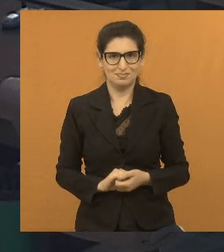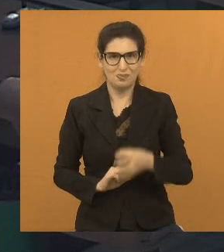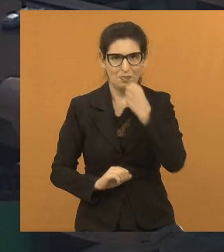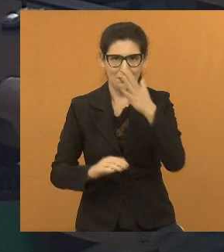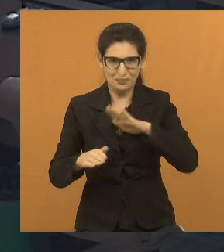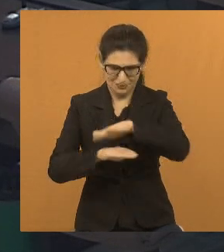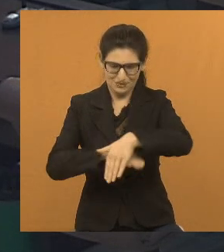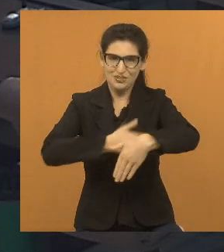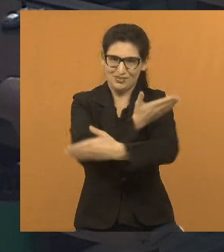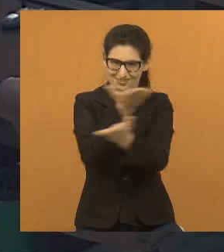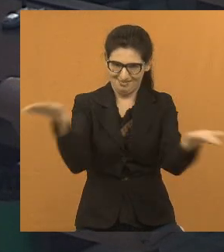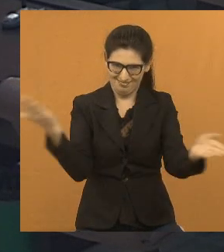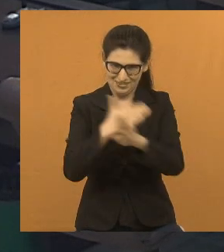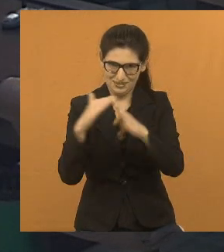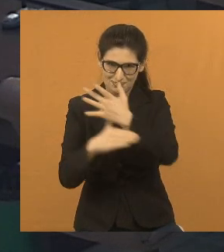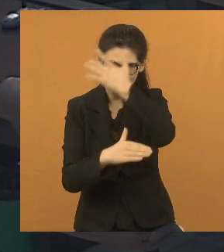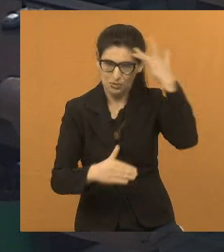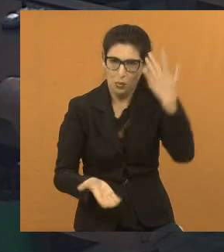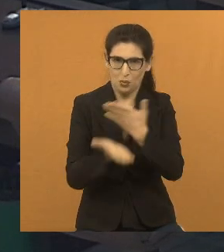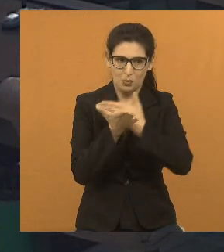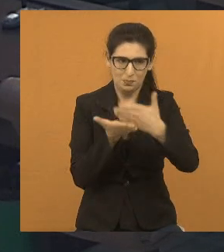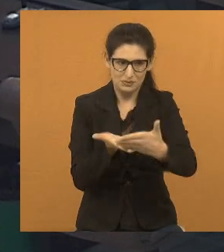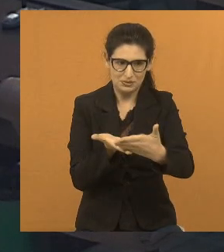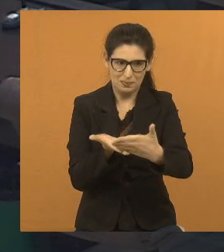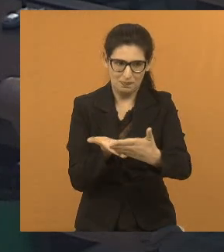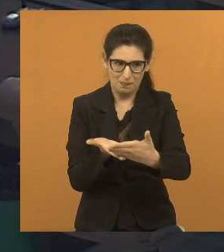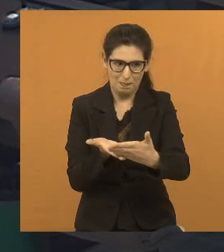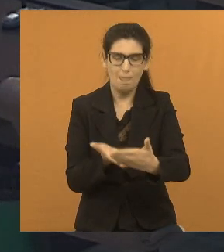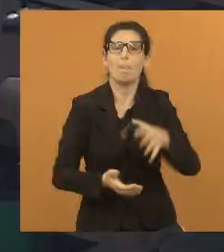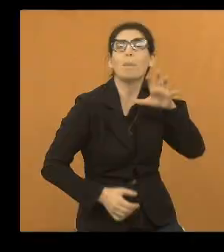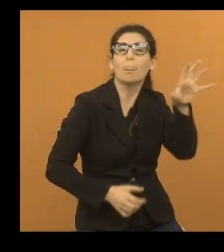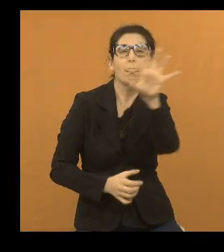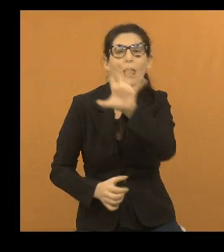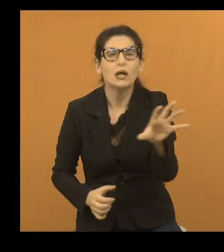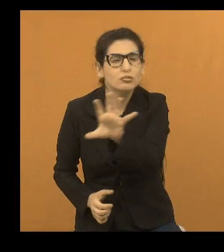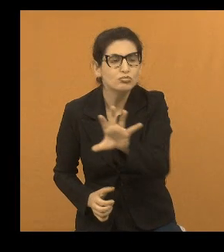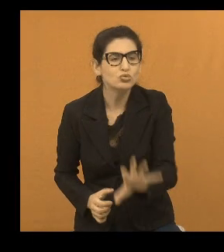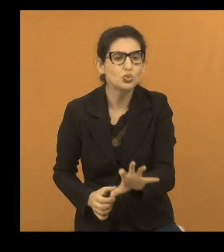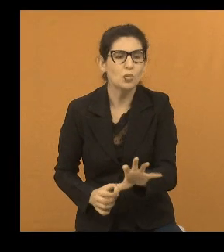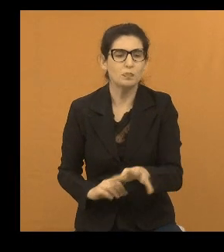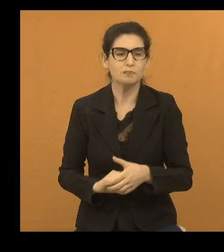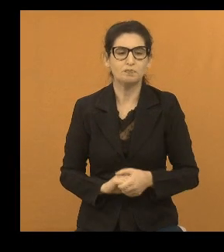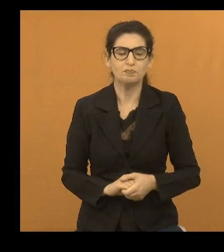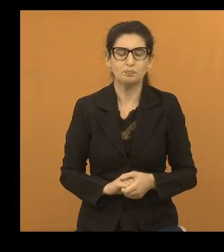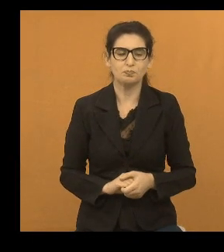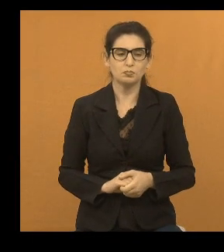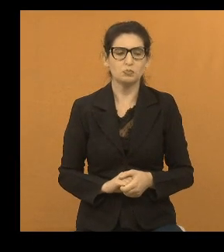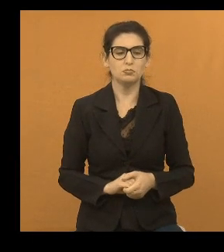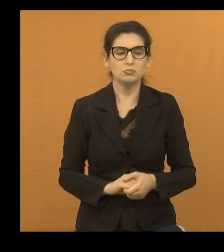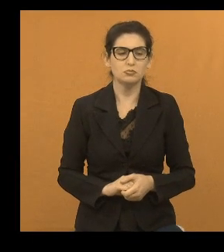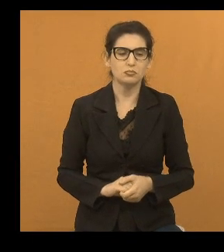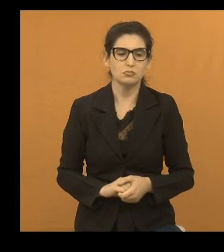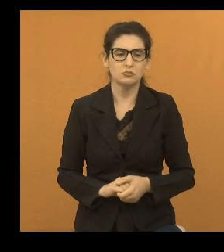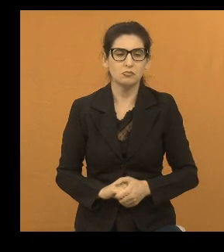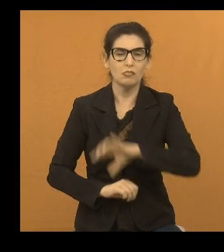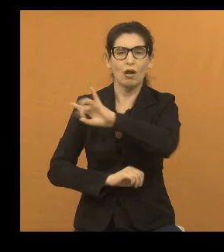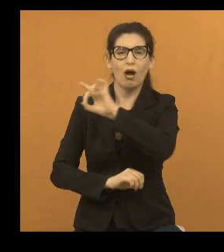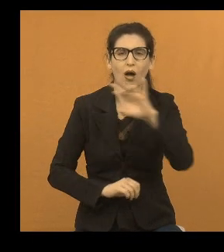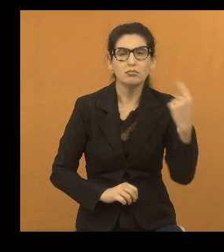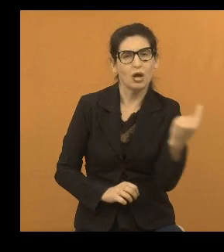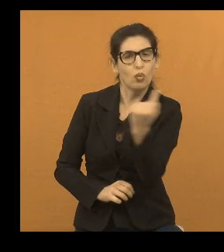Boa noite a todos. Vamos começar apresentando um pouco sobre as regiões divididas no plano diretor. Em cada uma